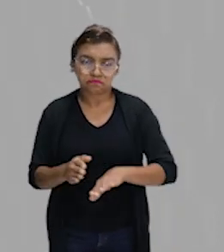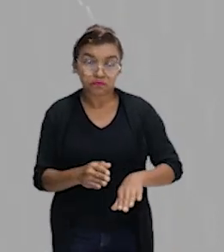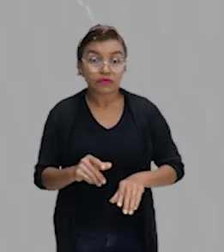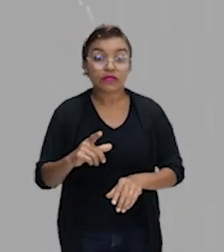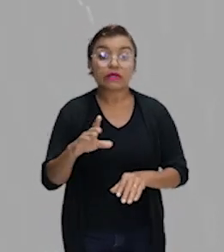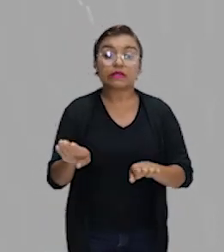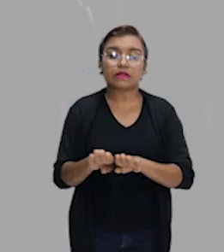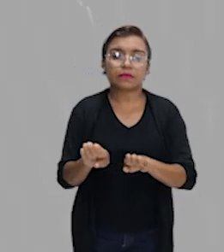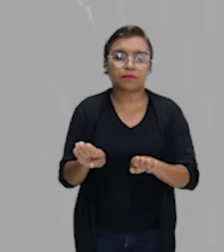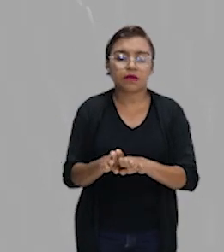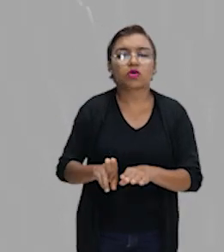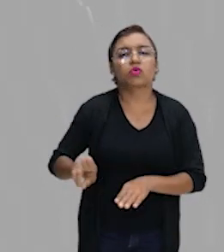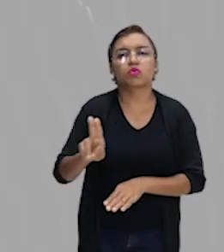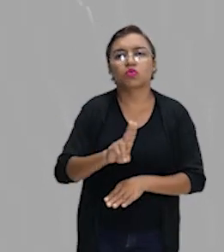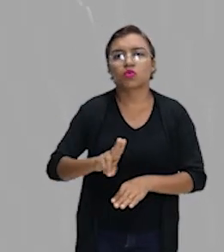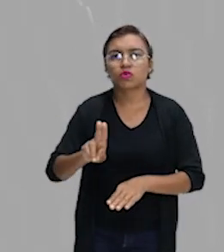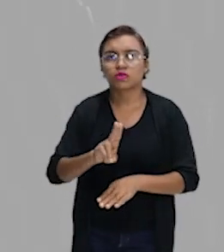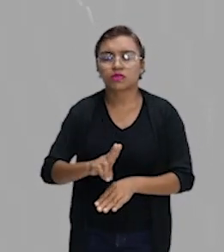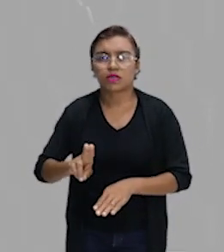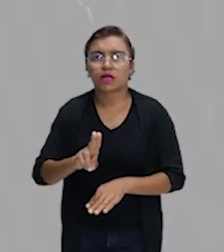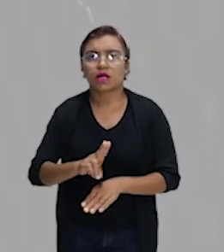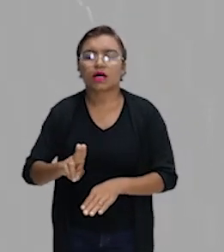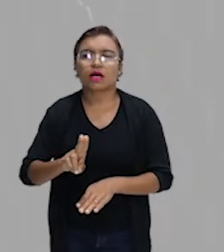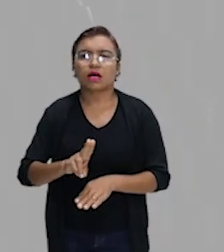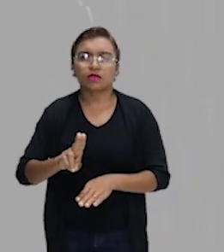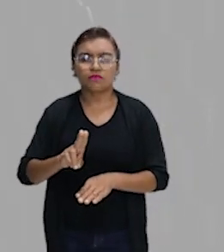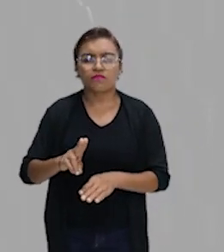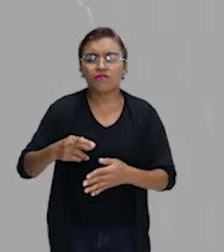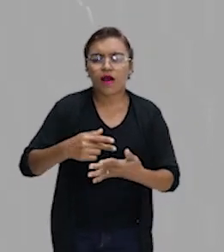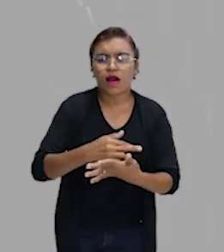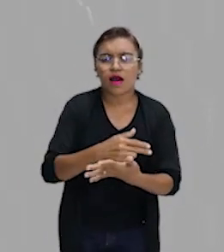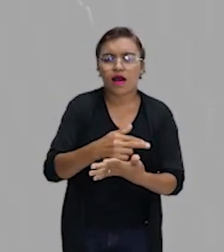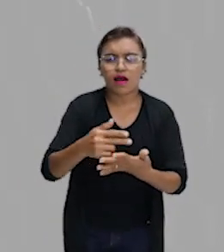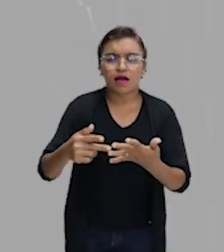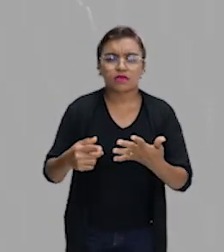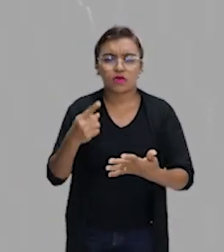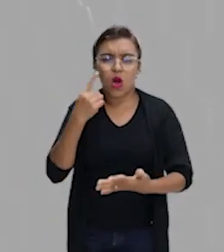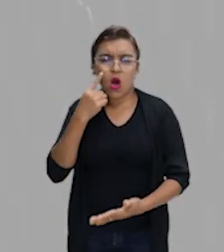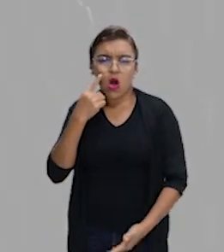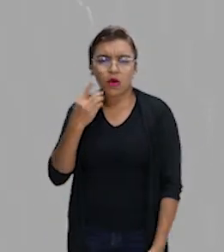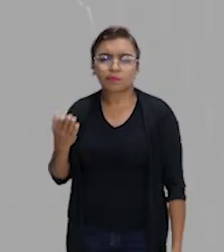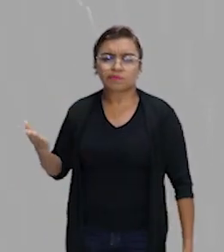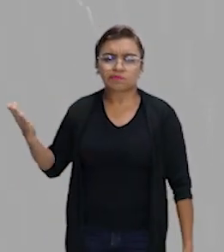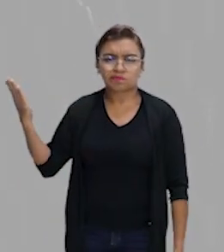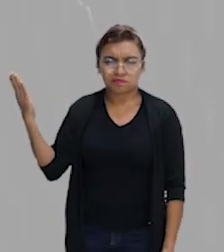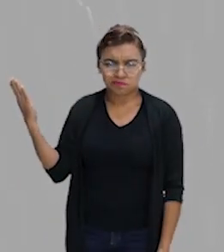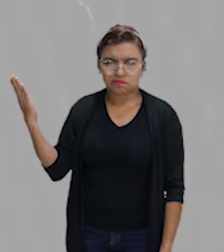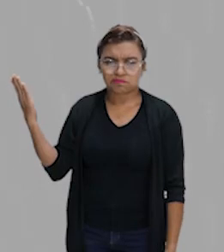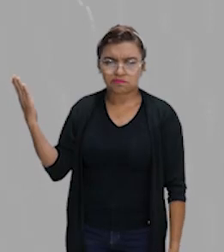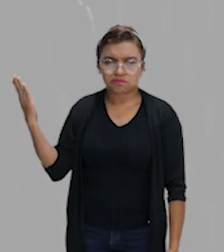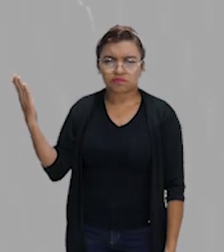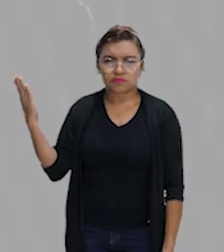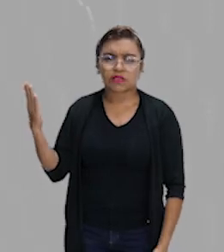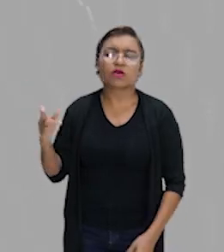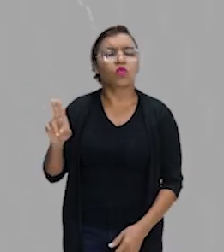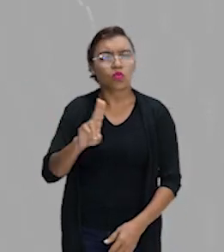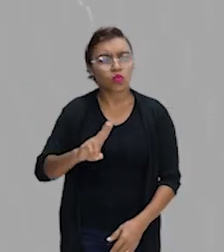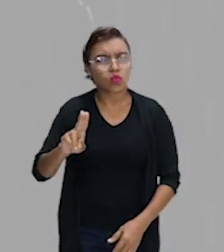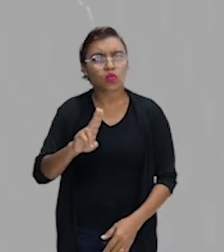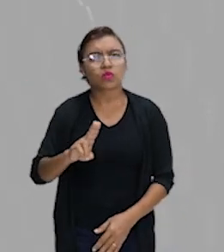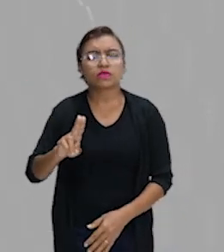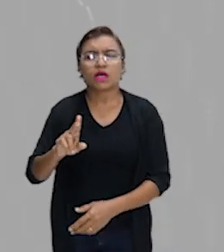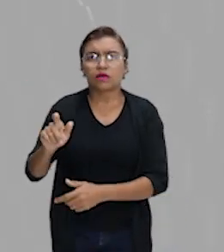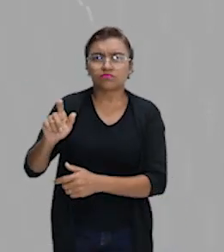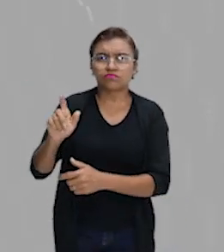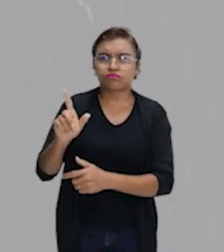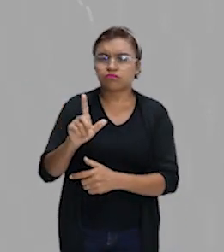como desodorante, extintor de incêndio e fermento químico, porque justamente devido à